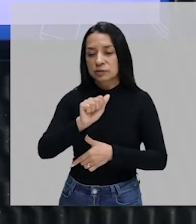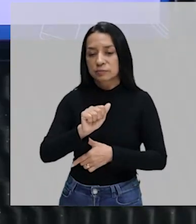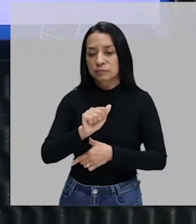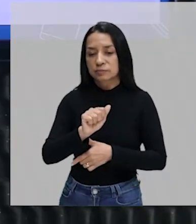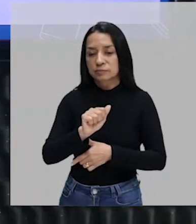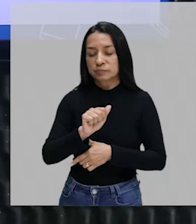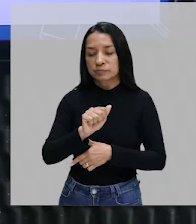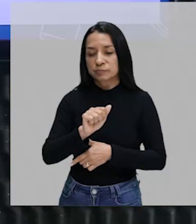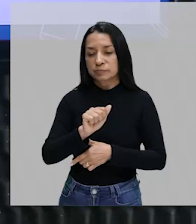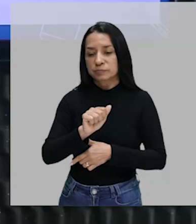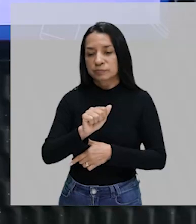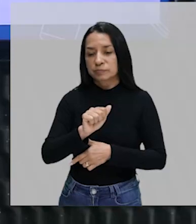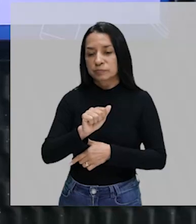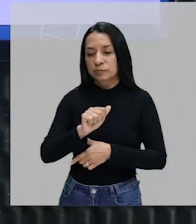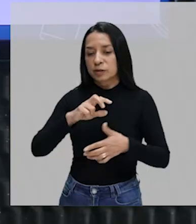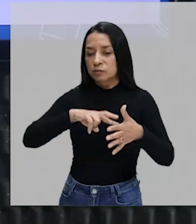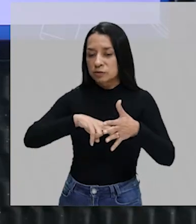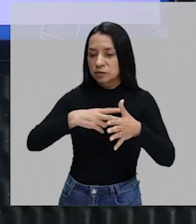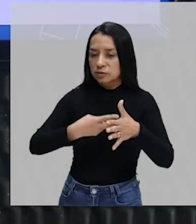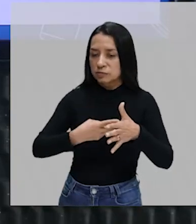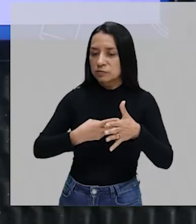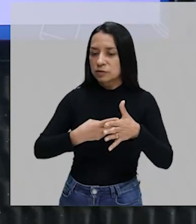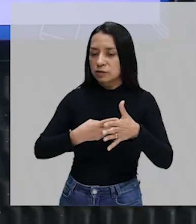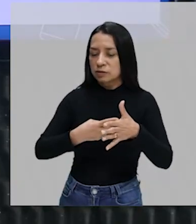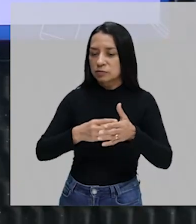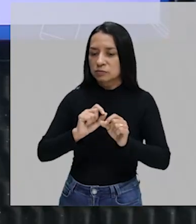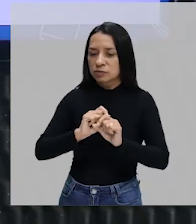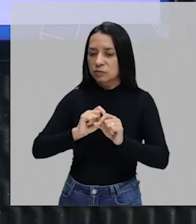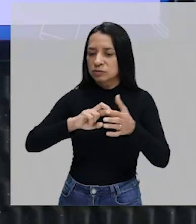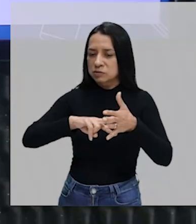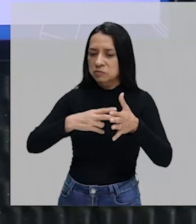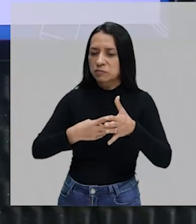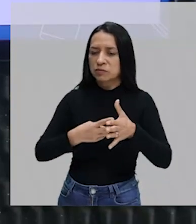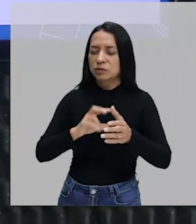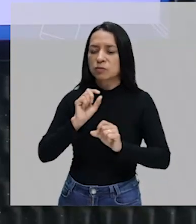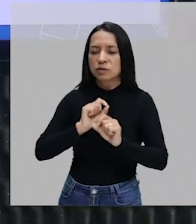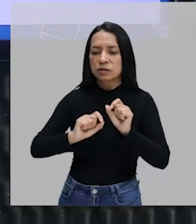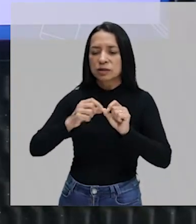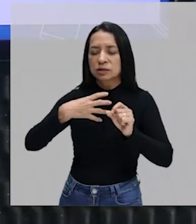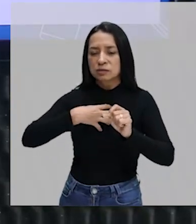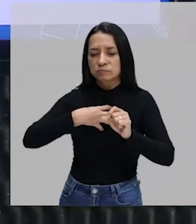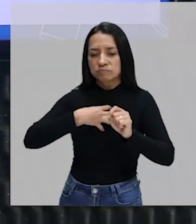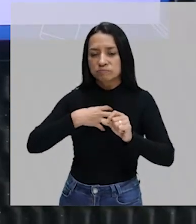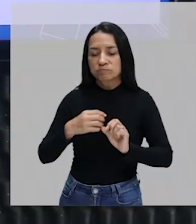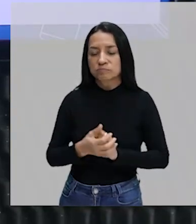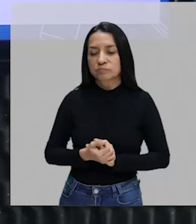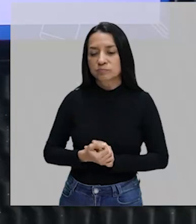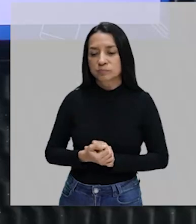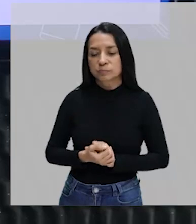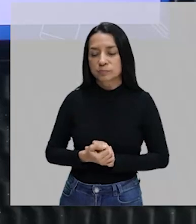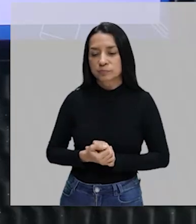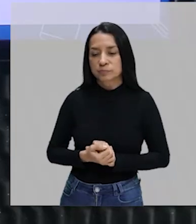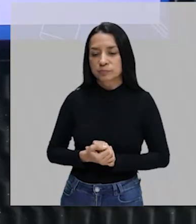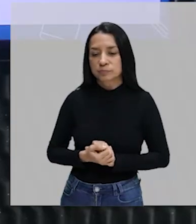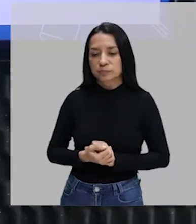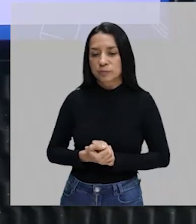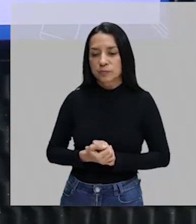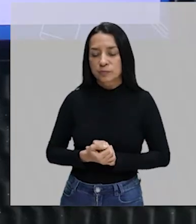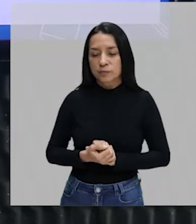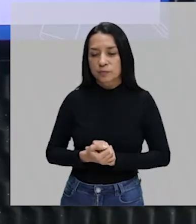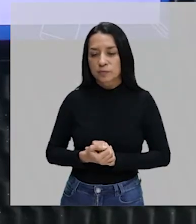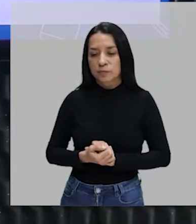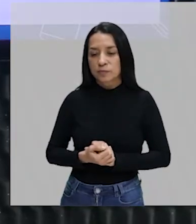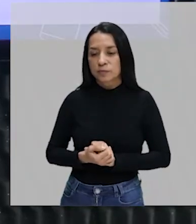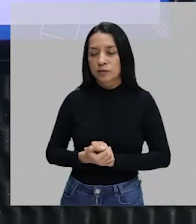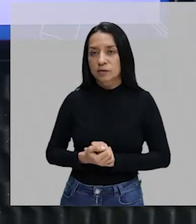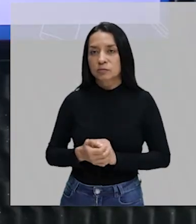sentidos. Nós temos as impressões vindas dos sentidos, recolhidas dos sentidos. Daí ele ser o empirista, certo? Fica